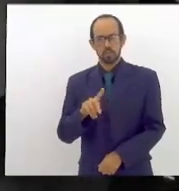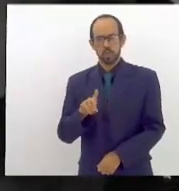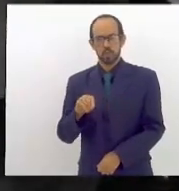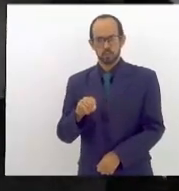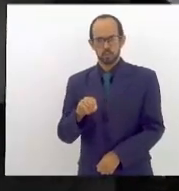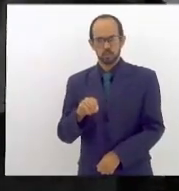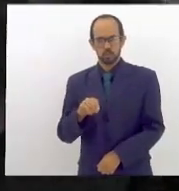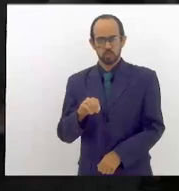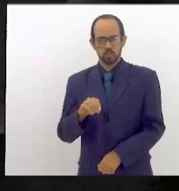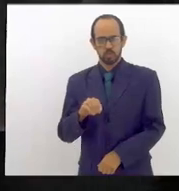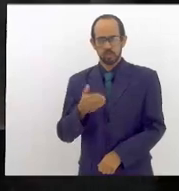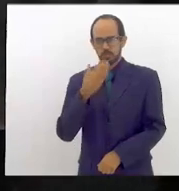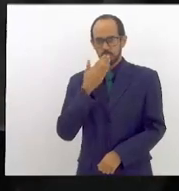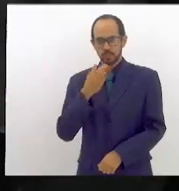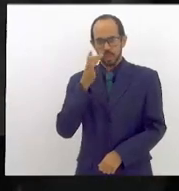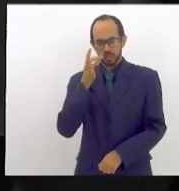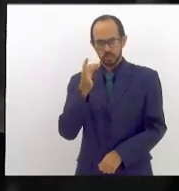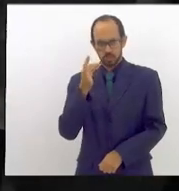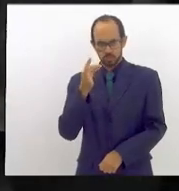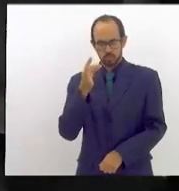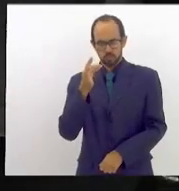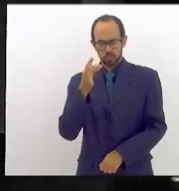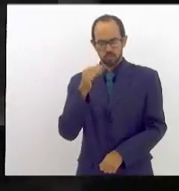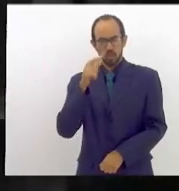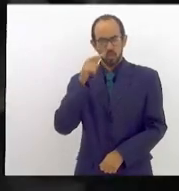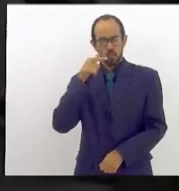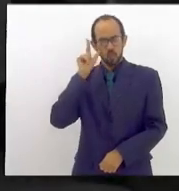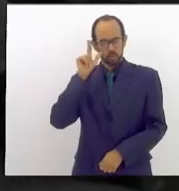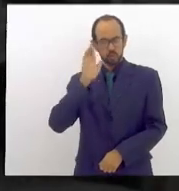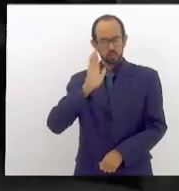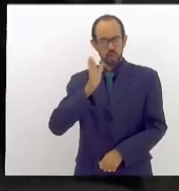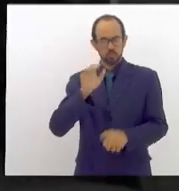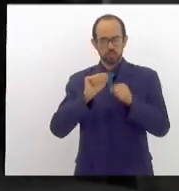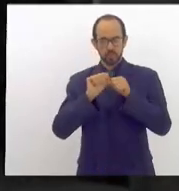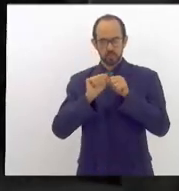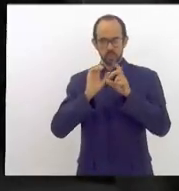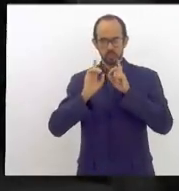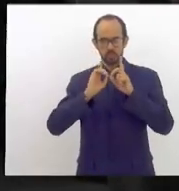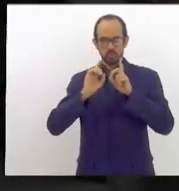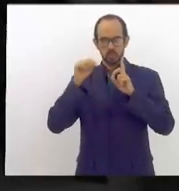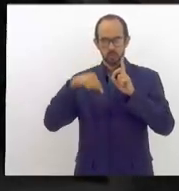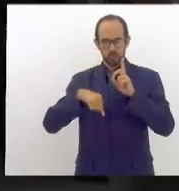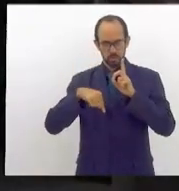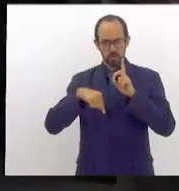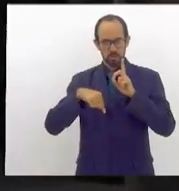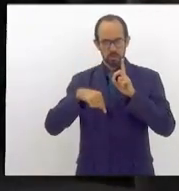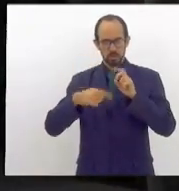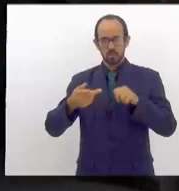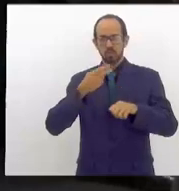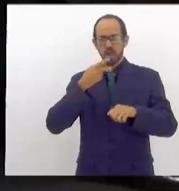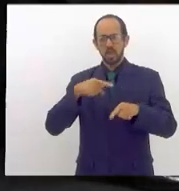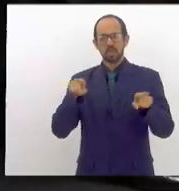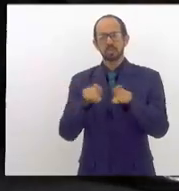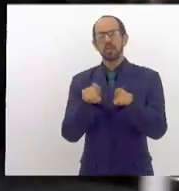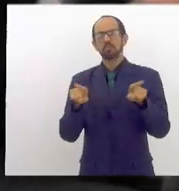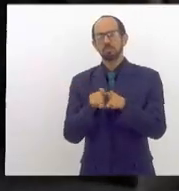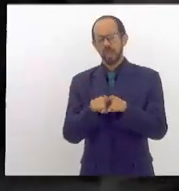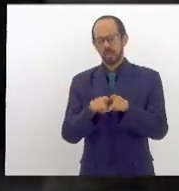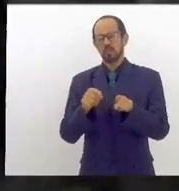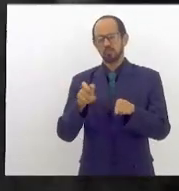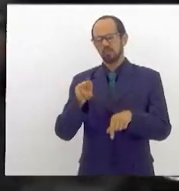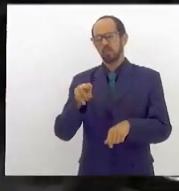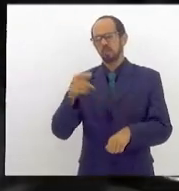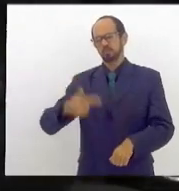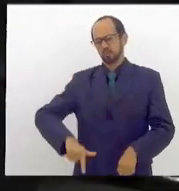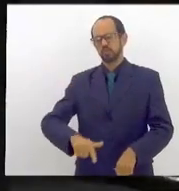pelo seguinte porque eu ontem fiz essa discussão aqui e disse inclusive e vou repetir aqui